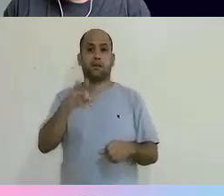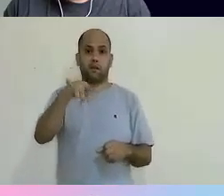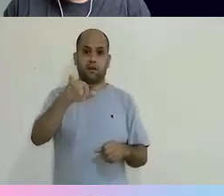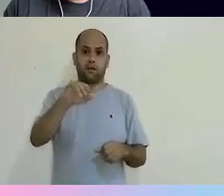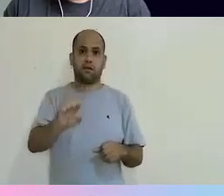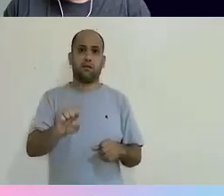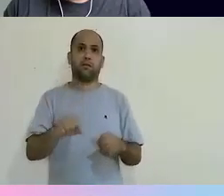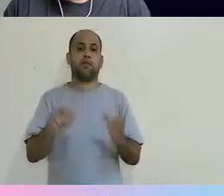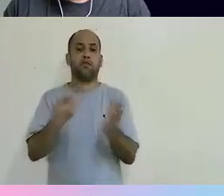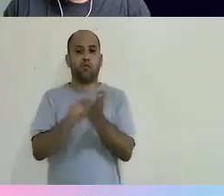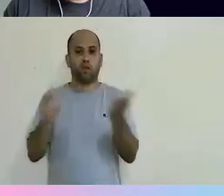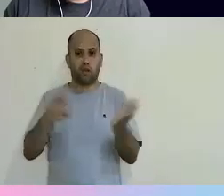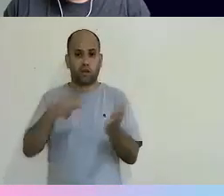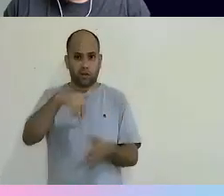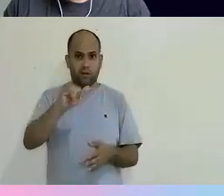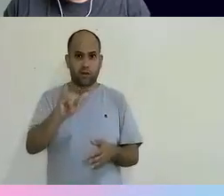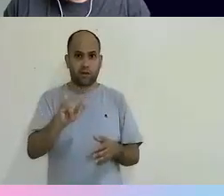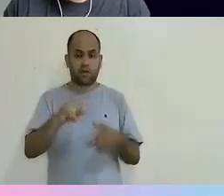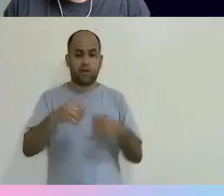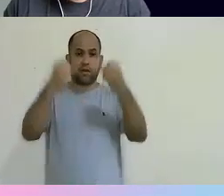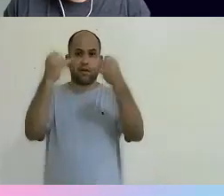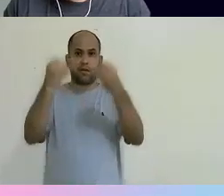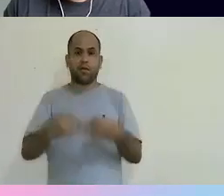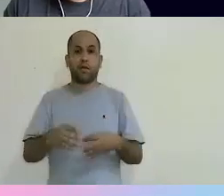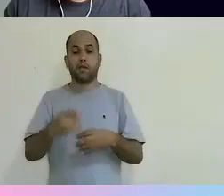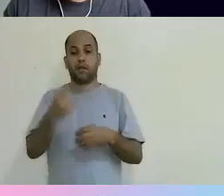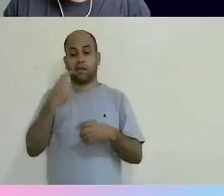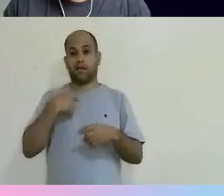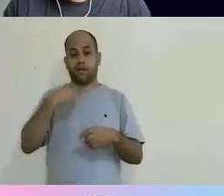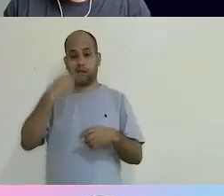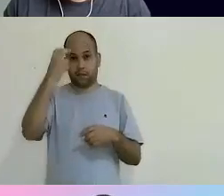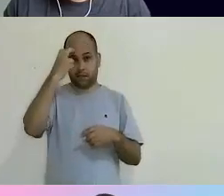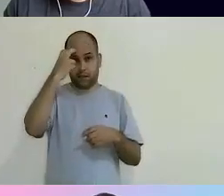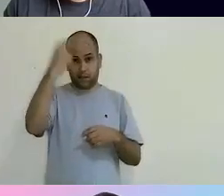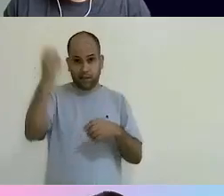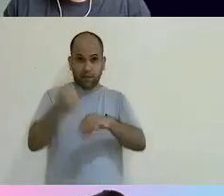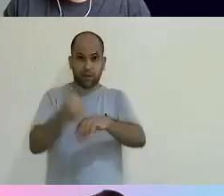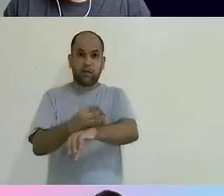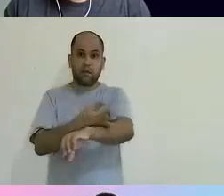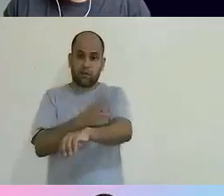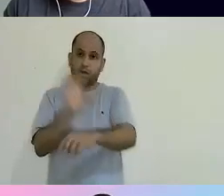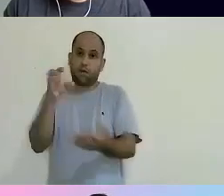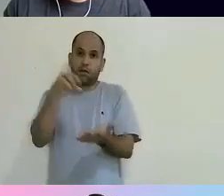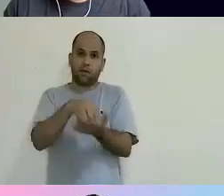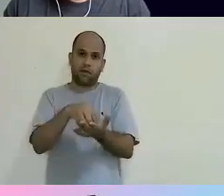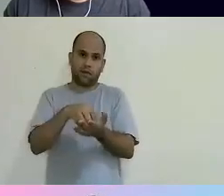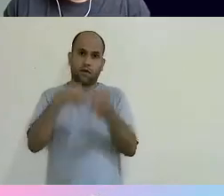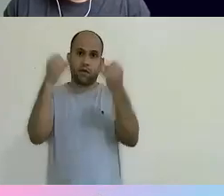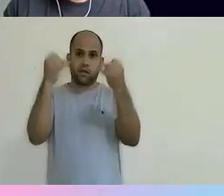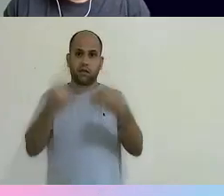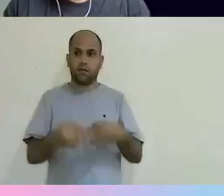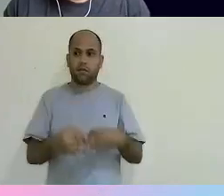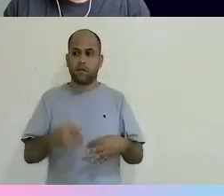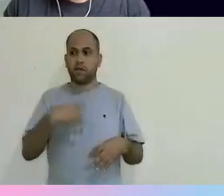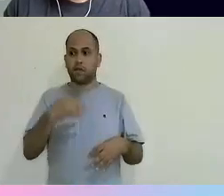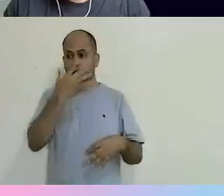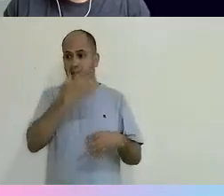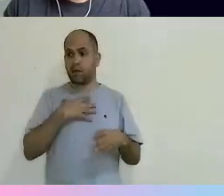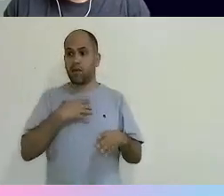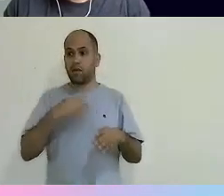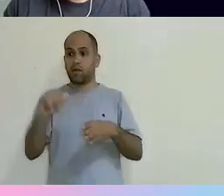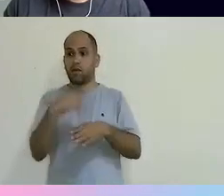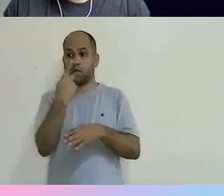em inteligência emocional, ele é uma pessoa referência no assunto, né? E ele diz que as suas habilidades